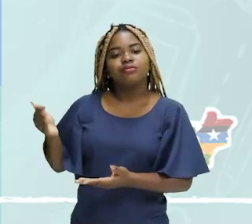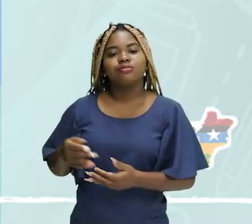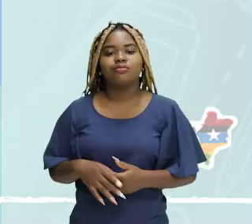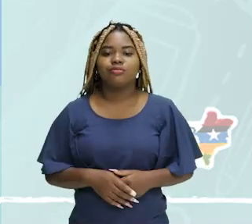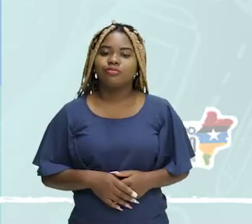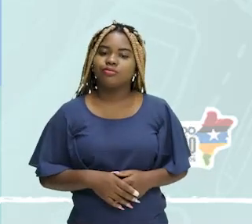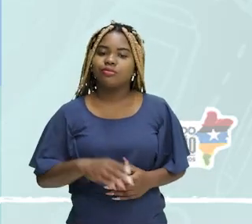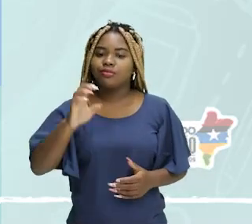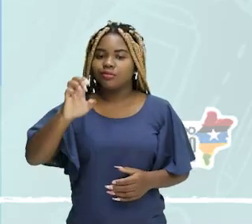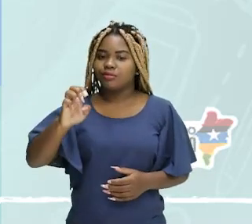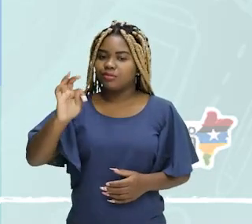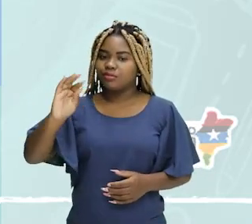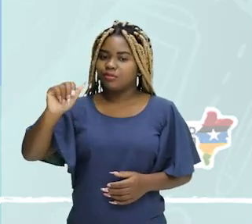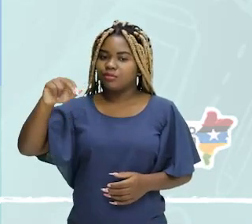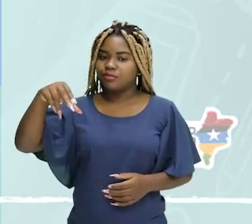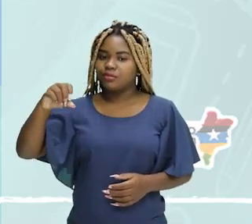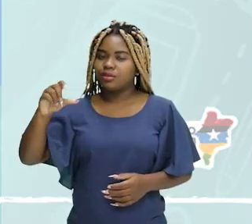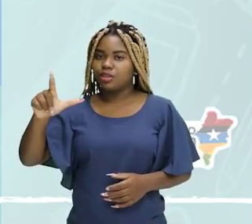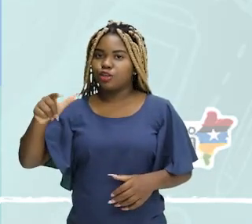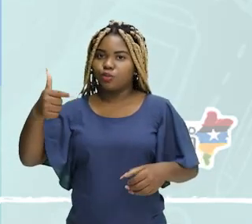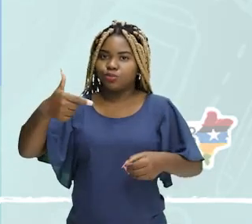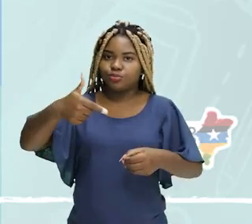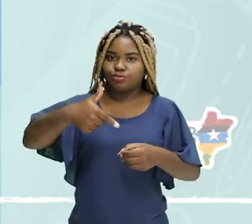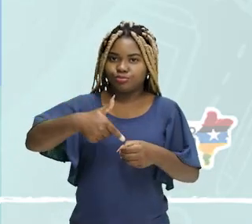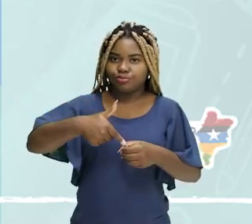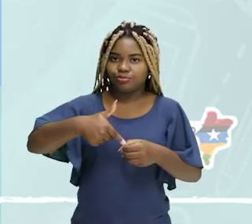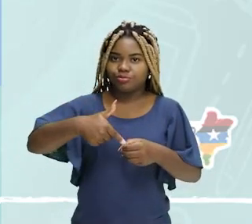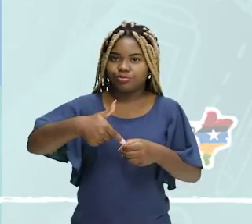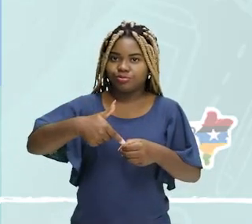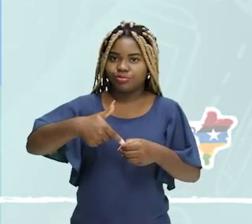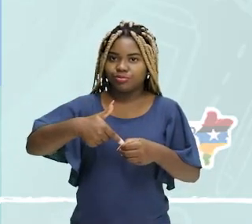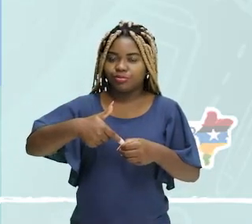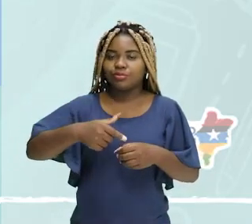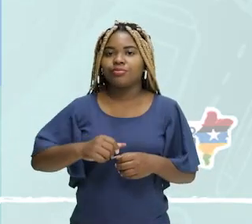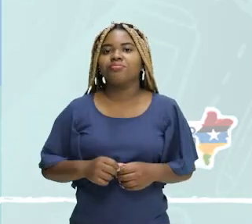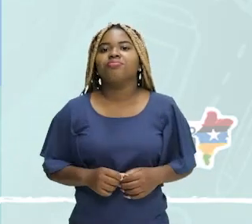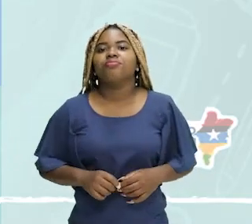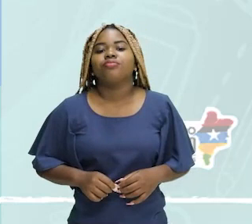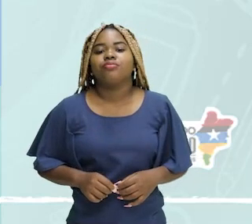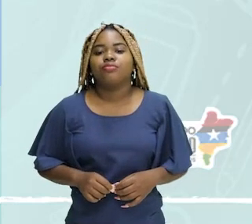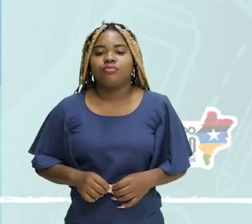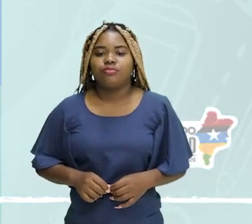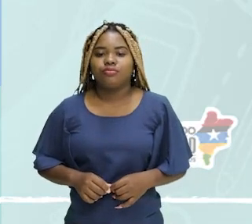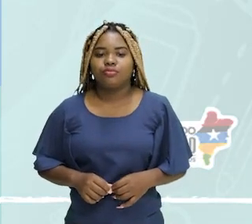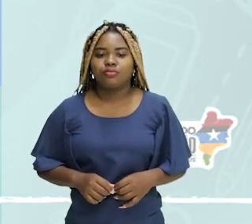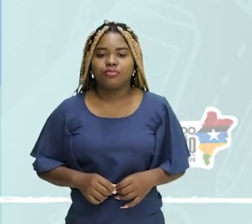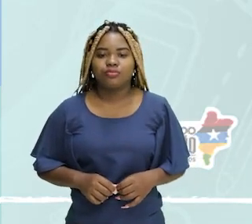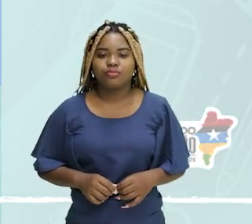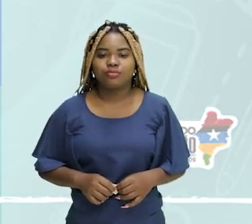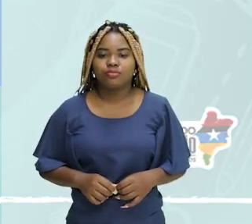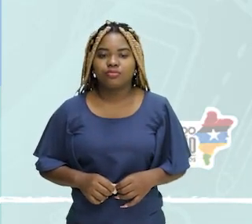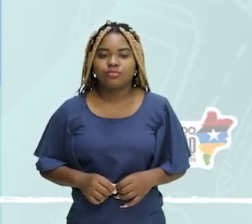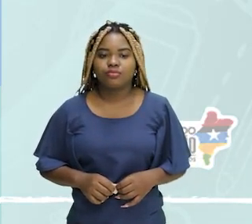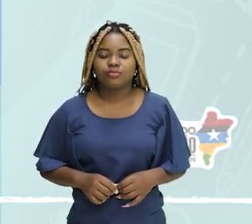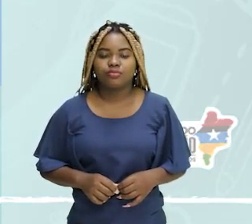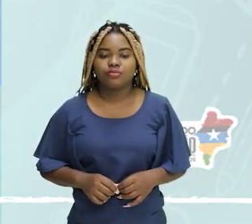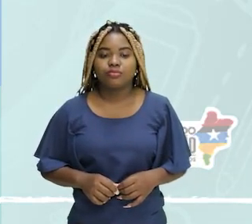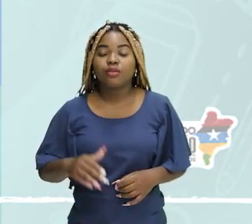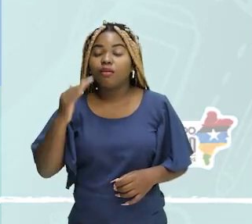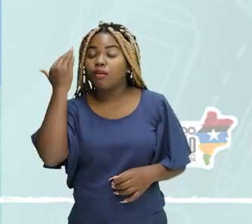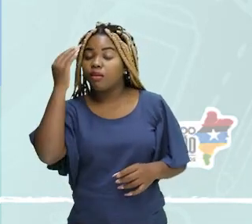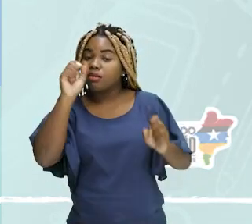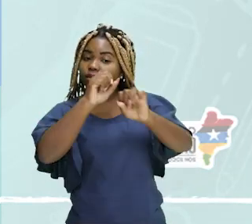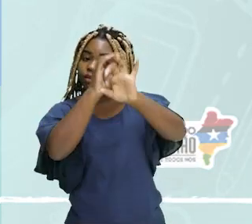completa do etanol. Etanol é aquele álcool combustível, certo? E aí a gente já